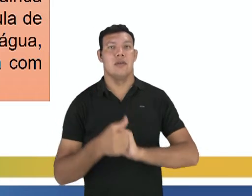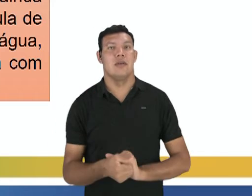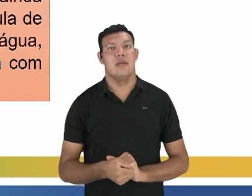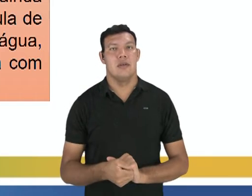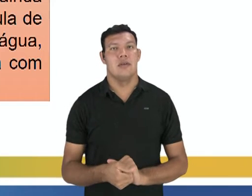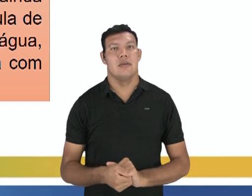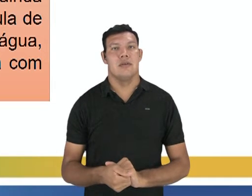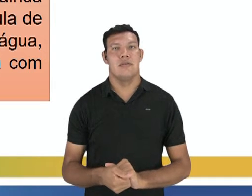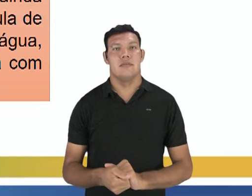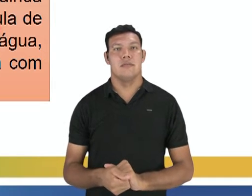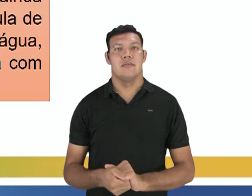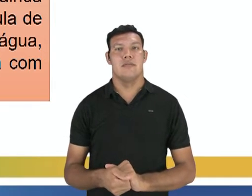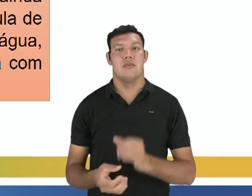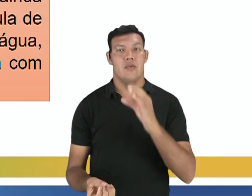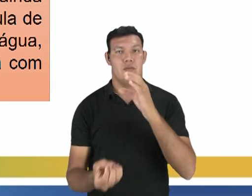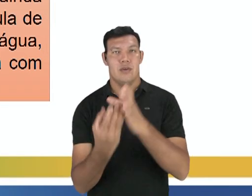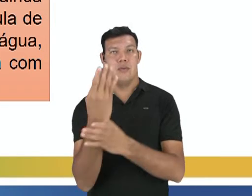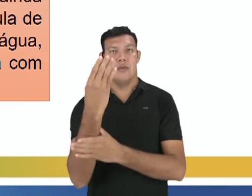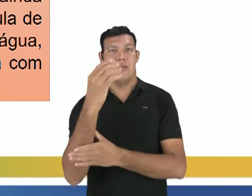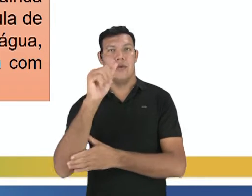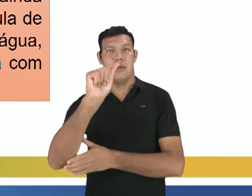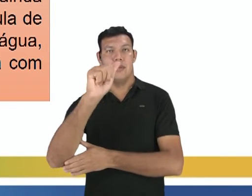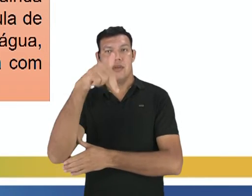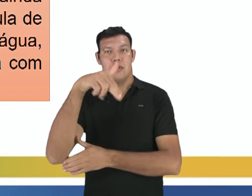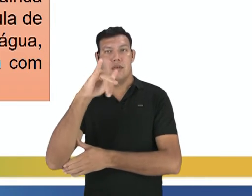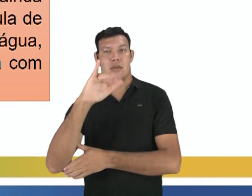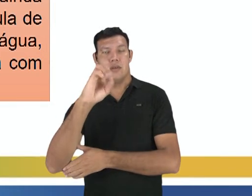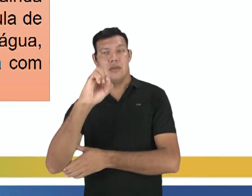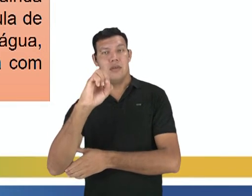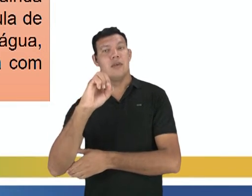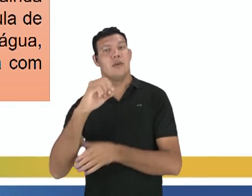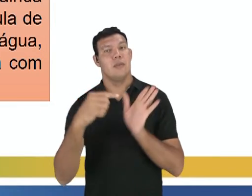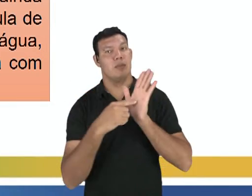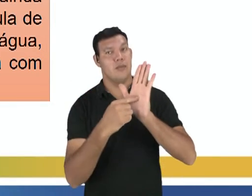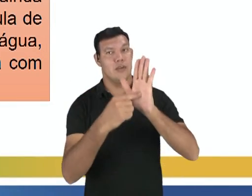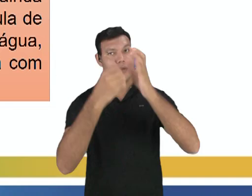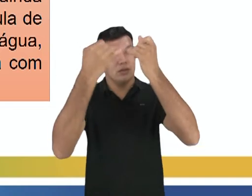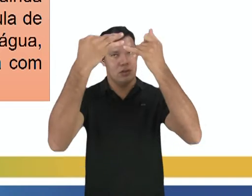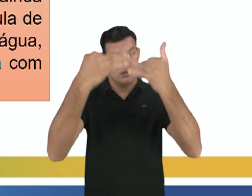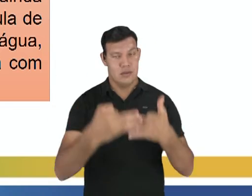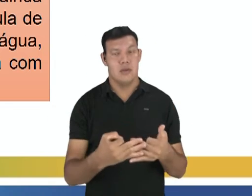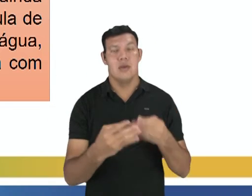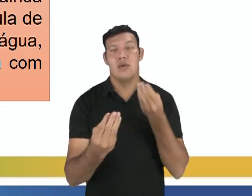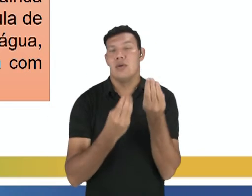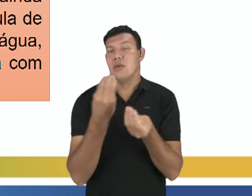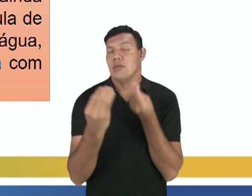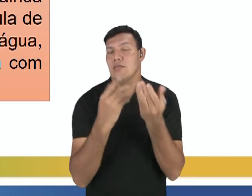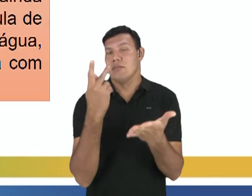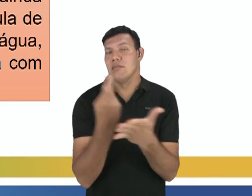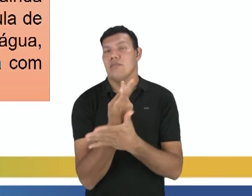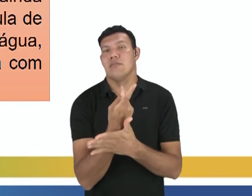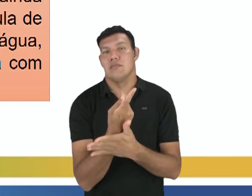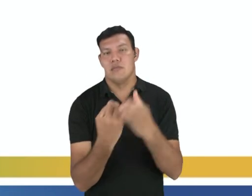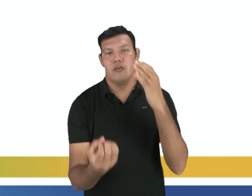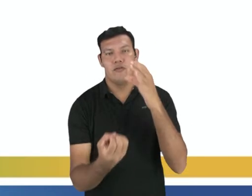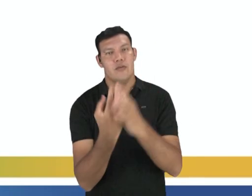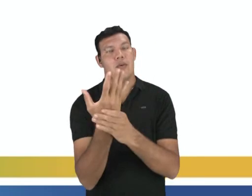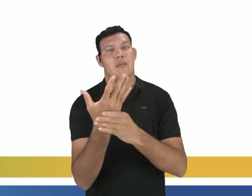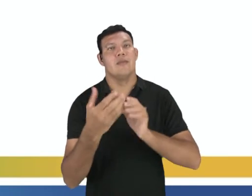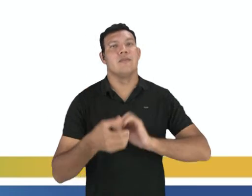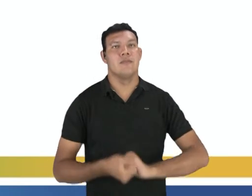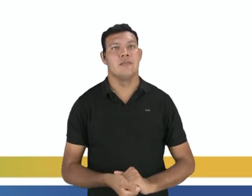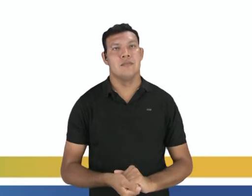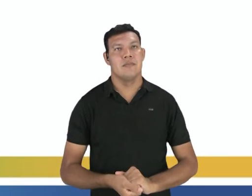ânion cloreto, ok? Então, aqui a gente tem a explicação de como que acontece a formação desses íons,